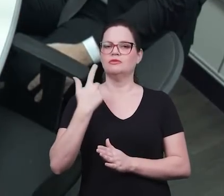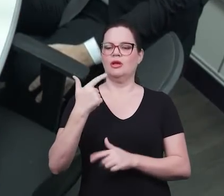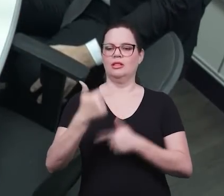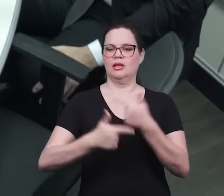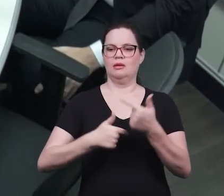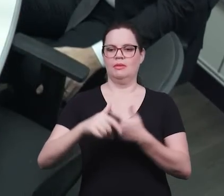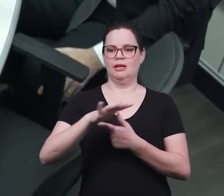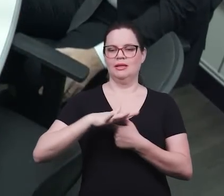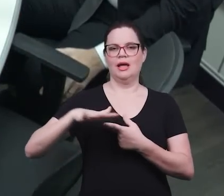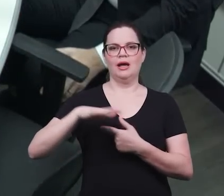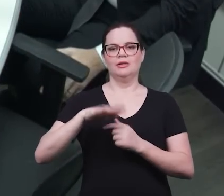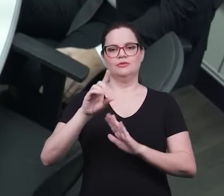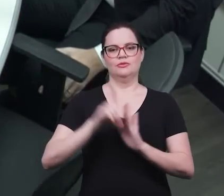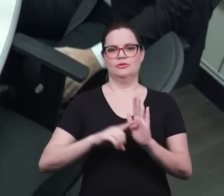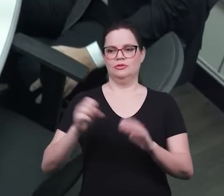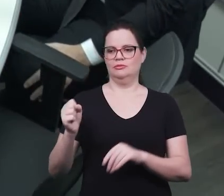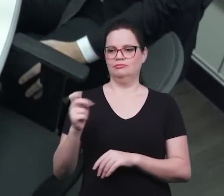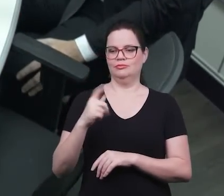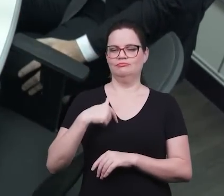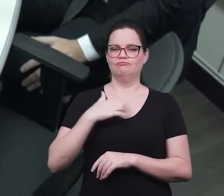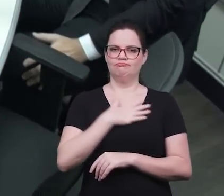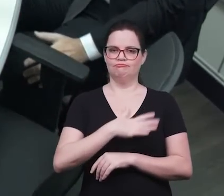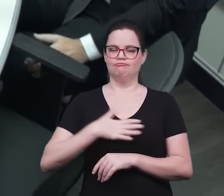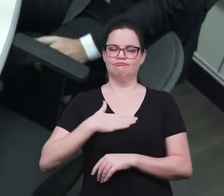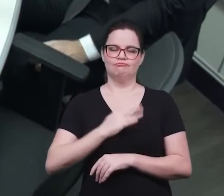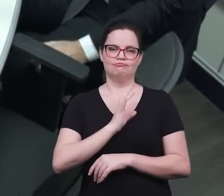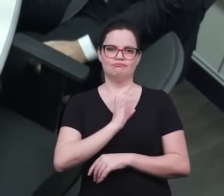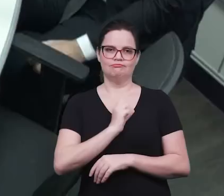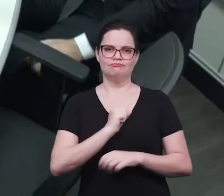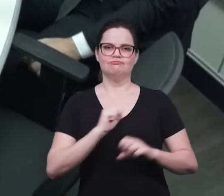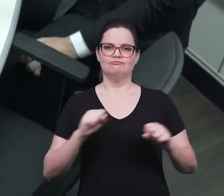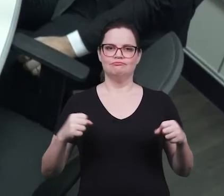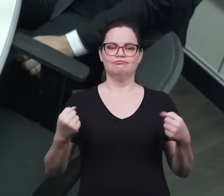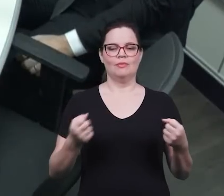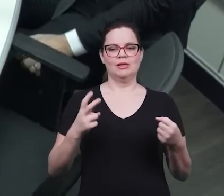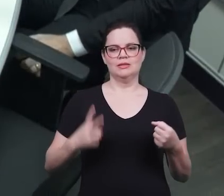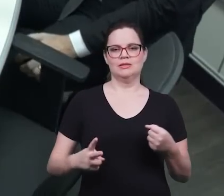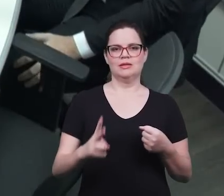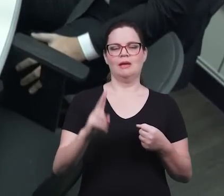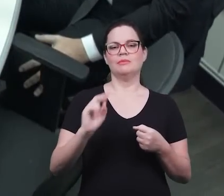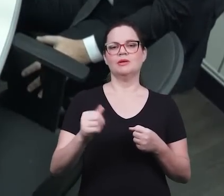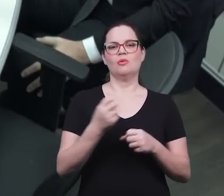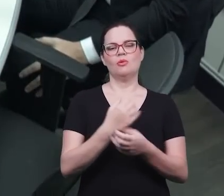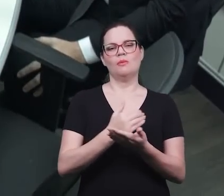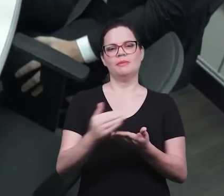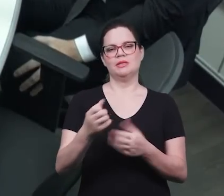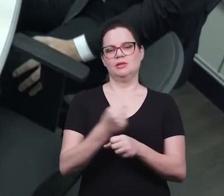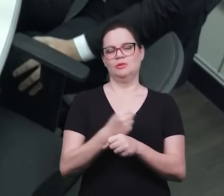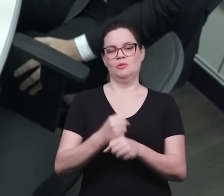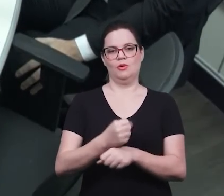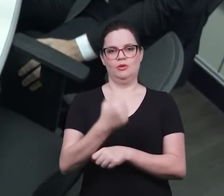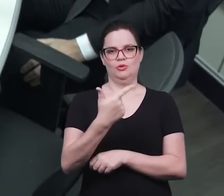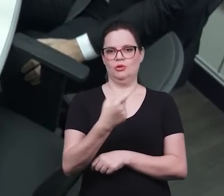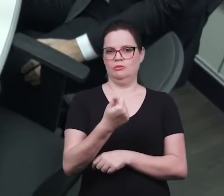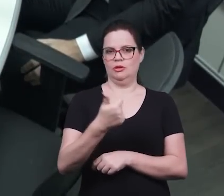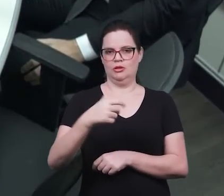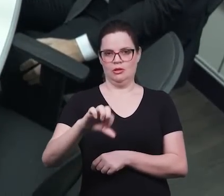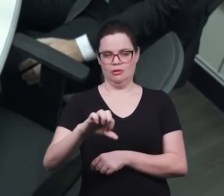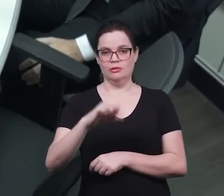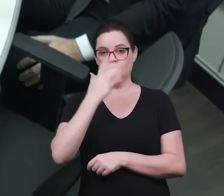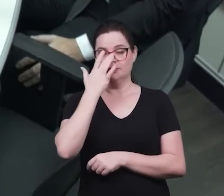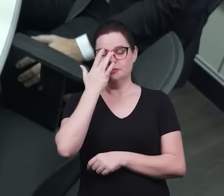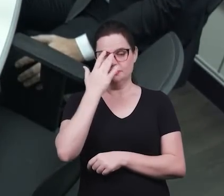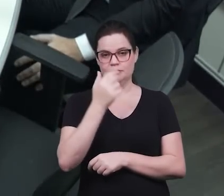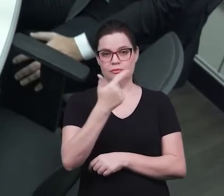direito previdenciário com muito gosto, com muito amor, desde 2009. A gente vem